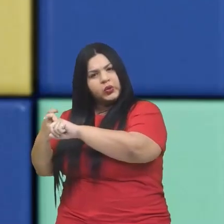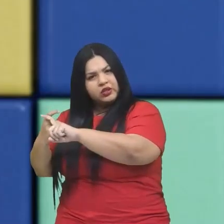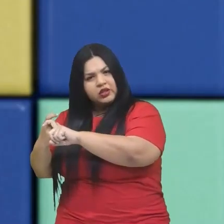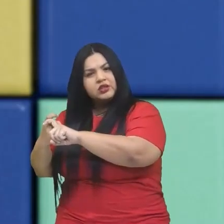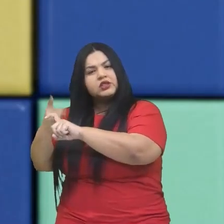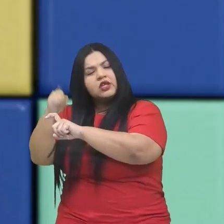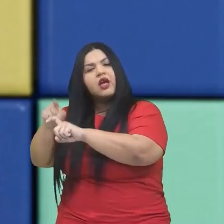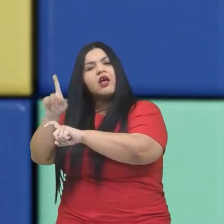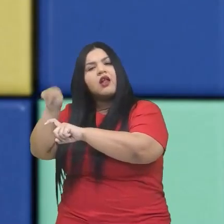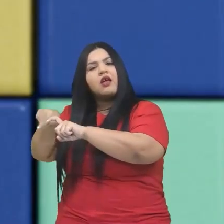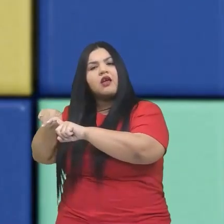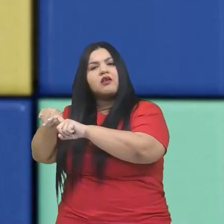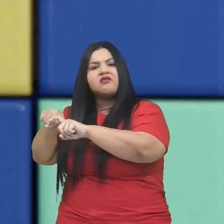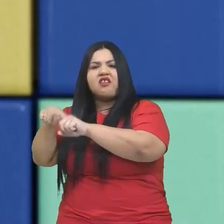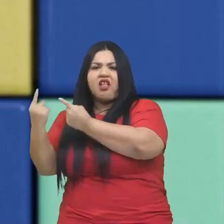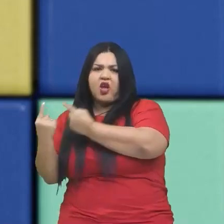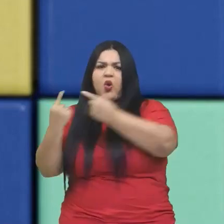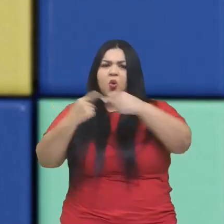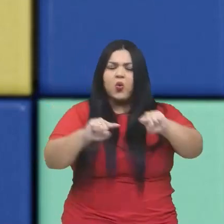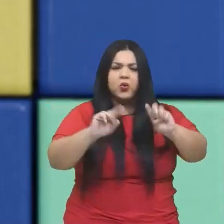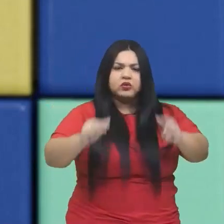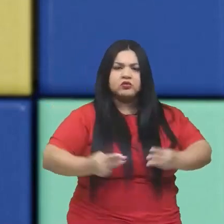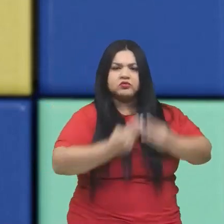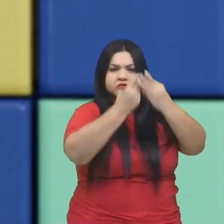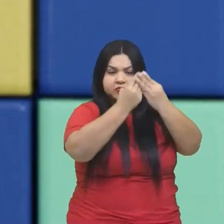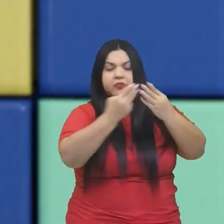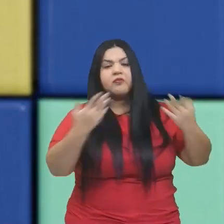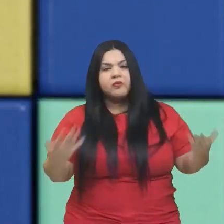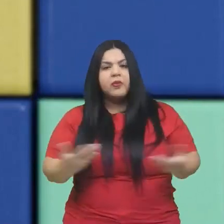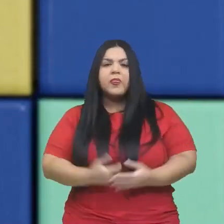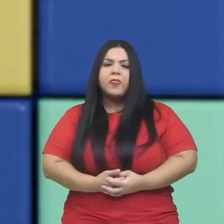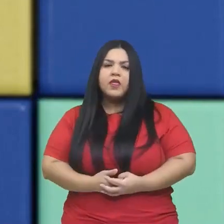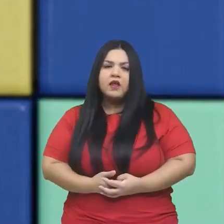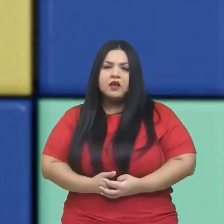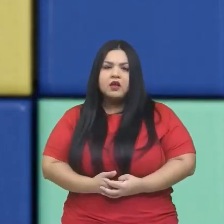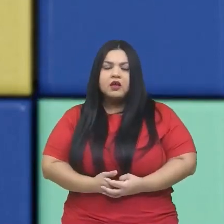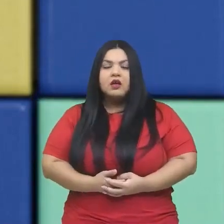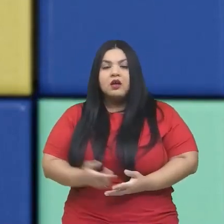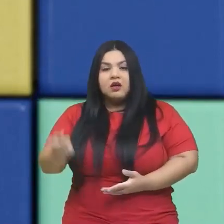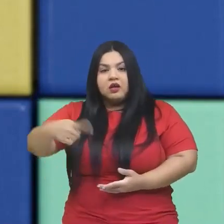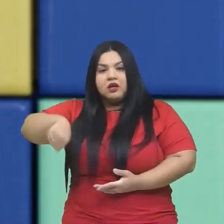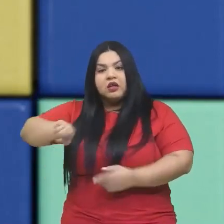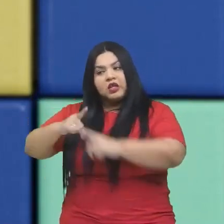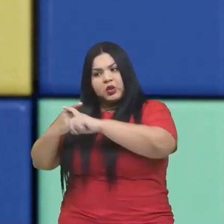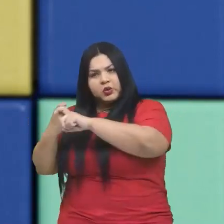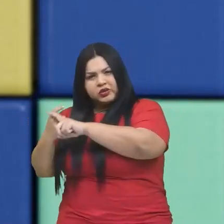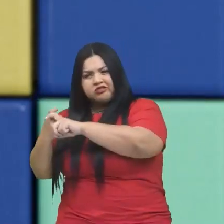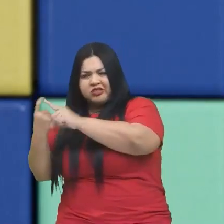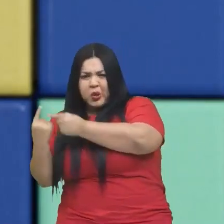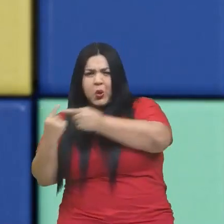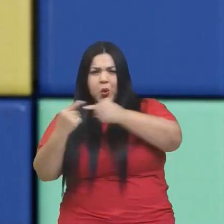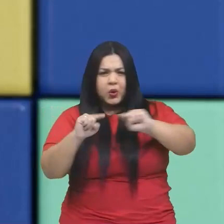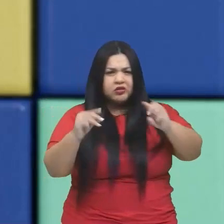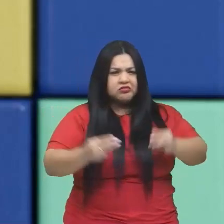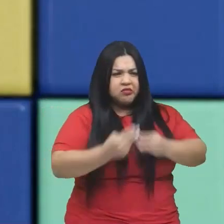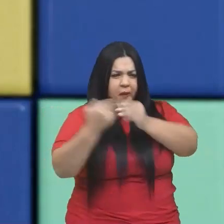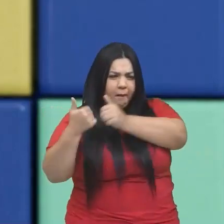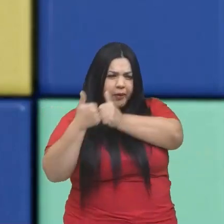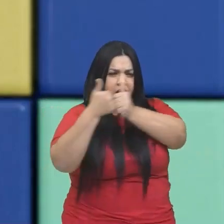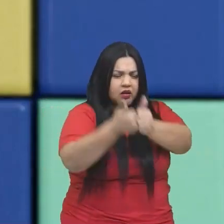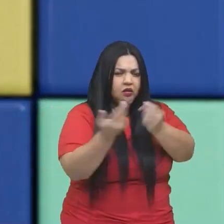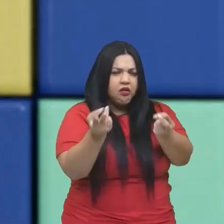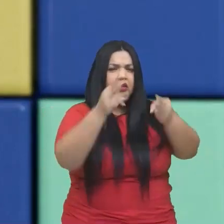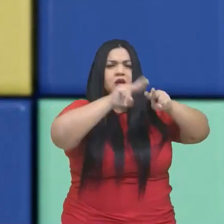né, eles são antissemitas, e aí eles faziam essa perseguição, né, prendiam